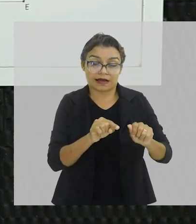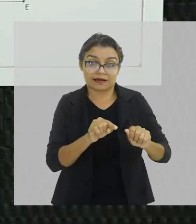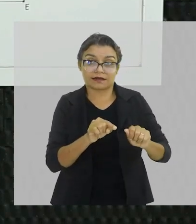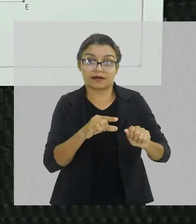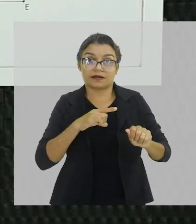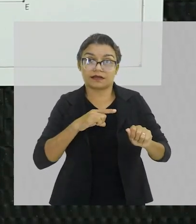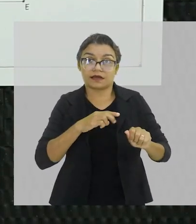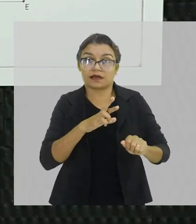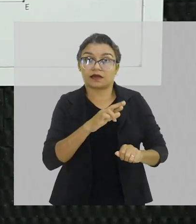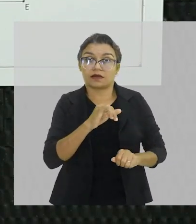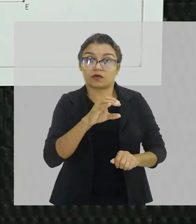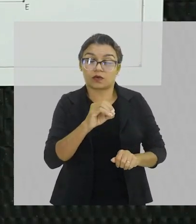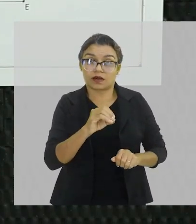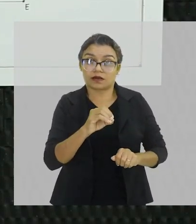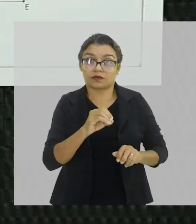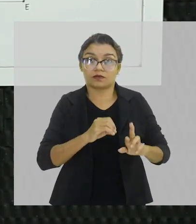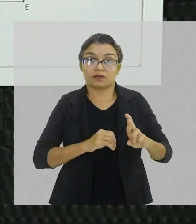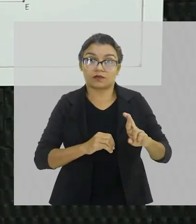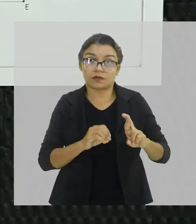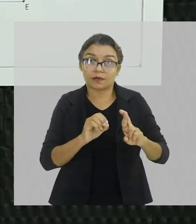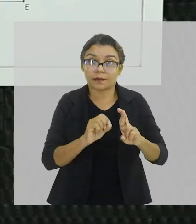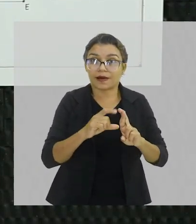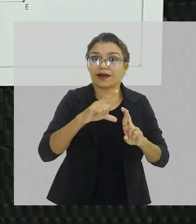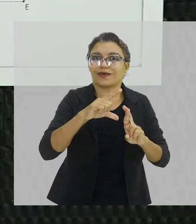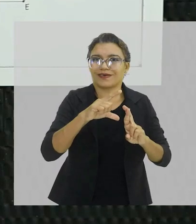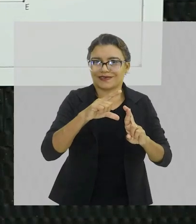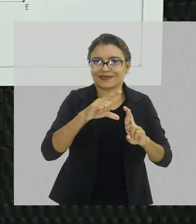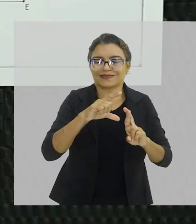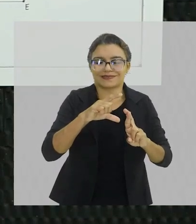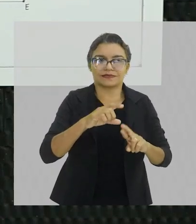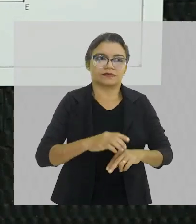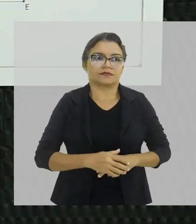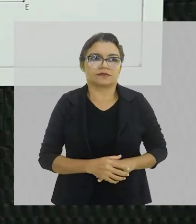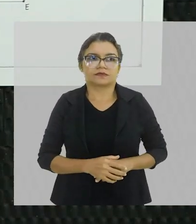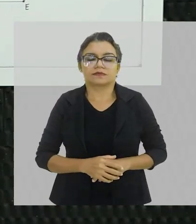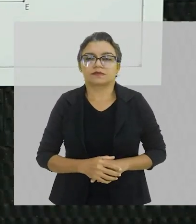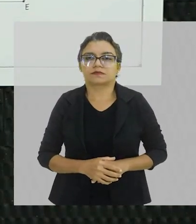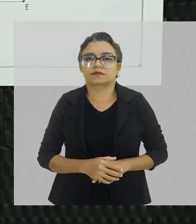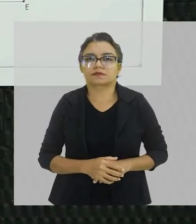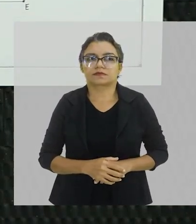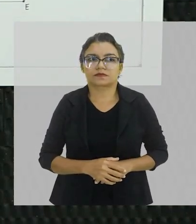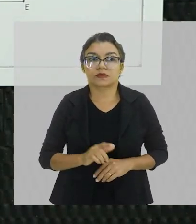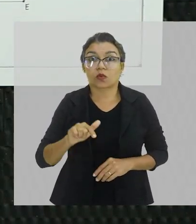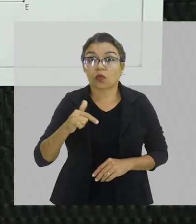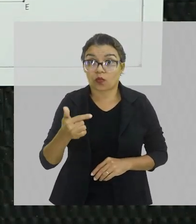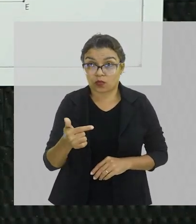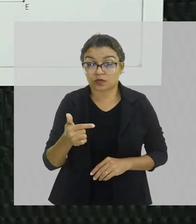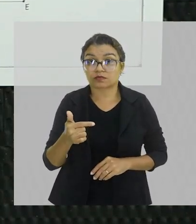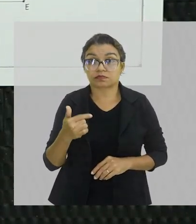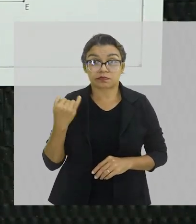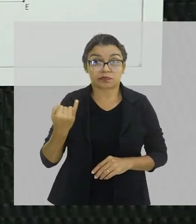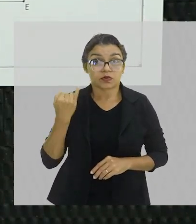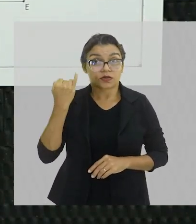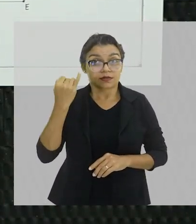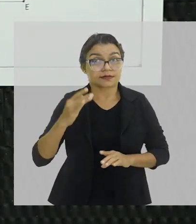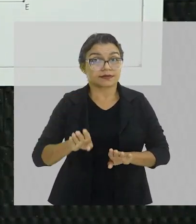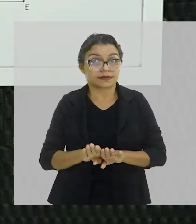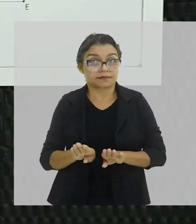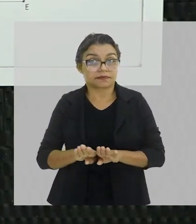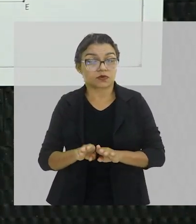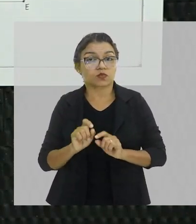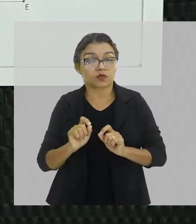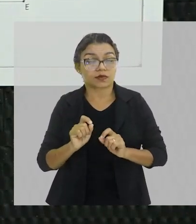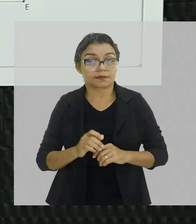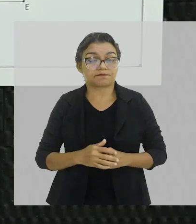raio da circunferência maior. Certo? E outra coisa que é importante que a gente saiba,